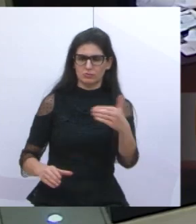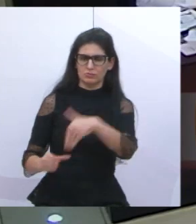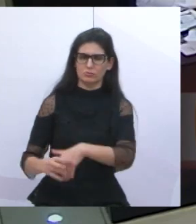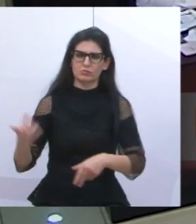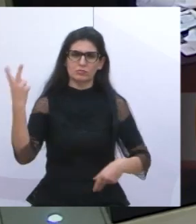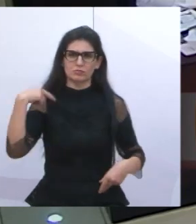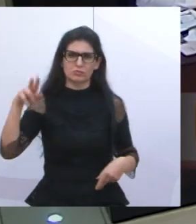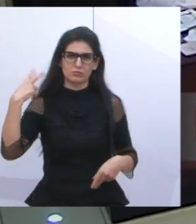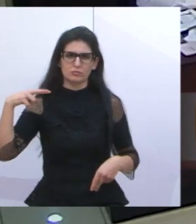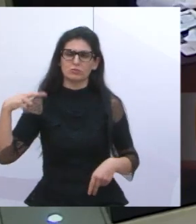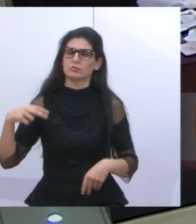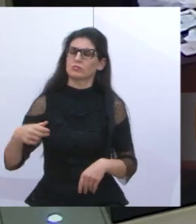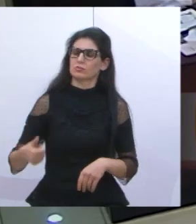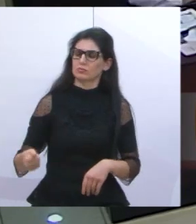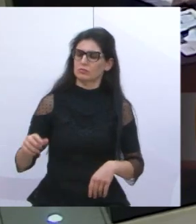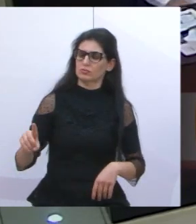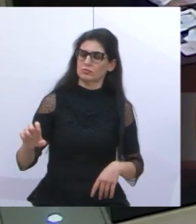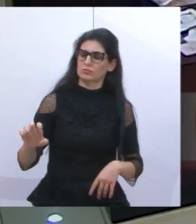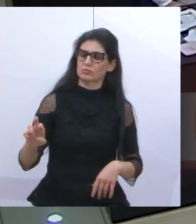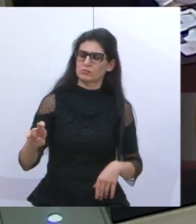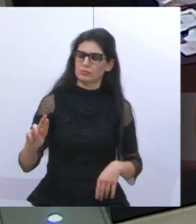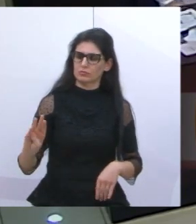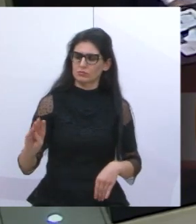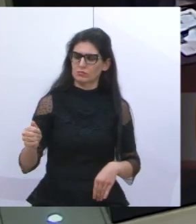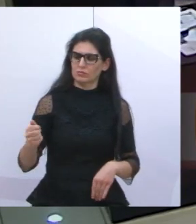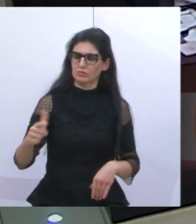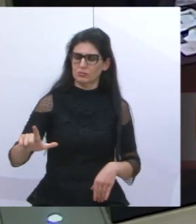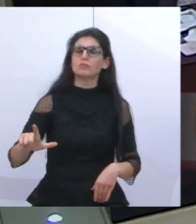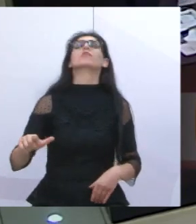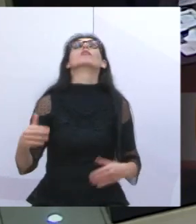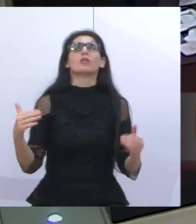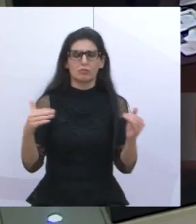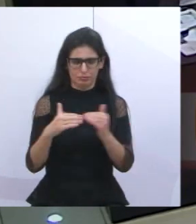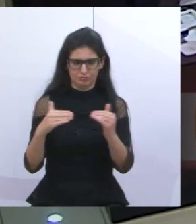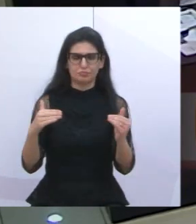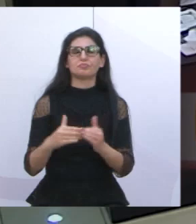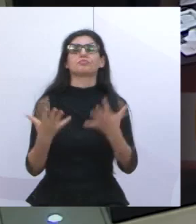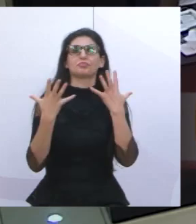Como vota o vereador Aderbal Sodré? Favorável.